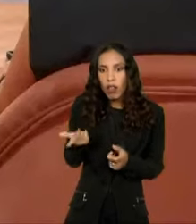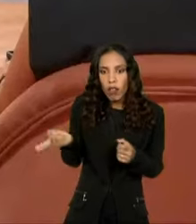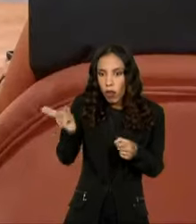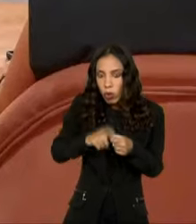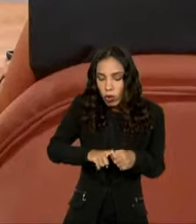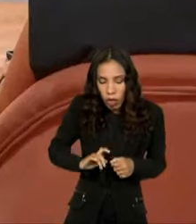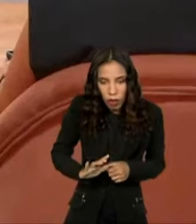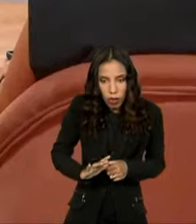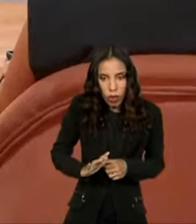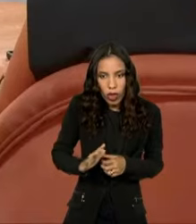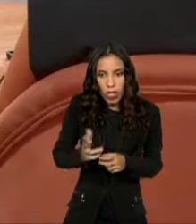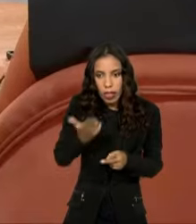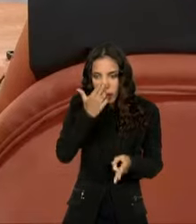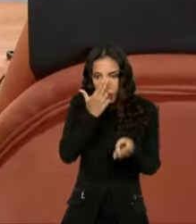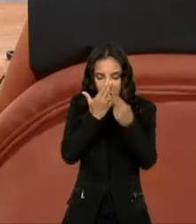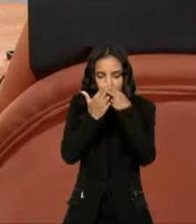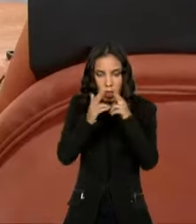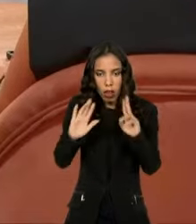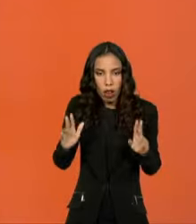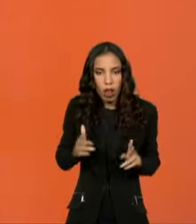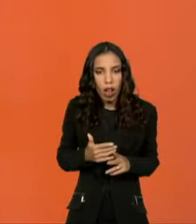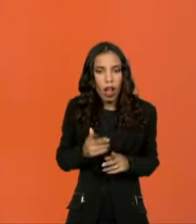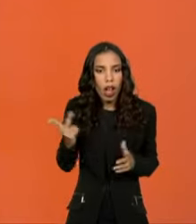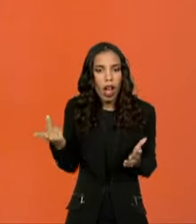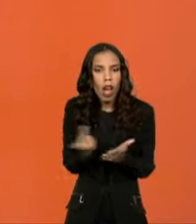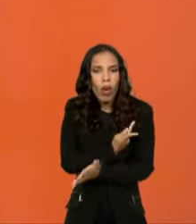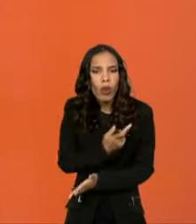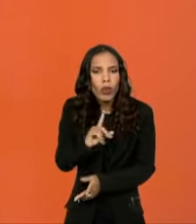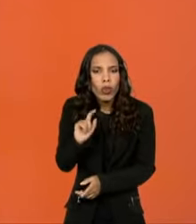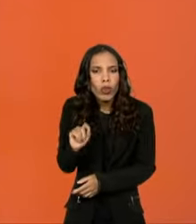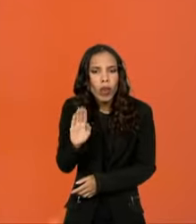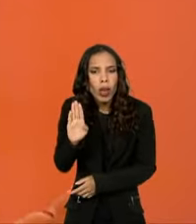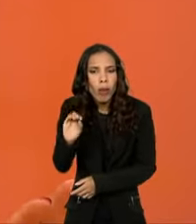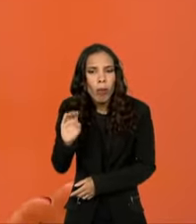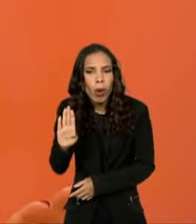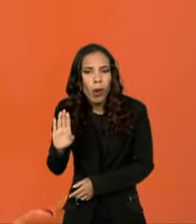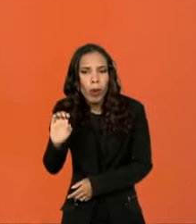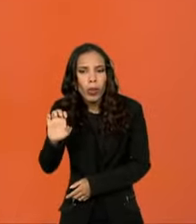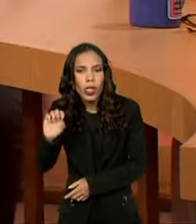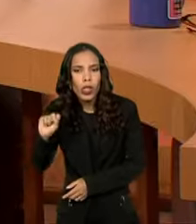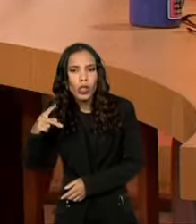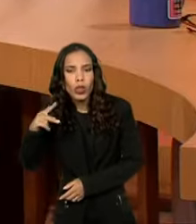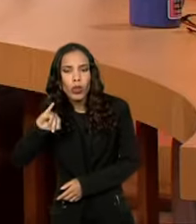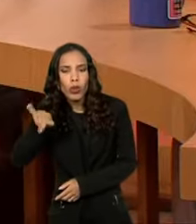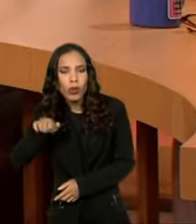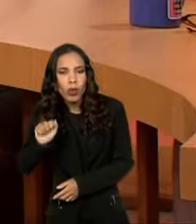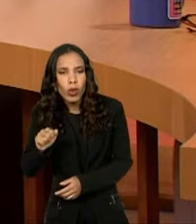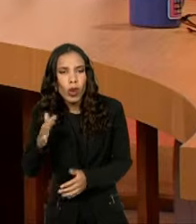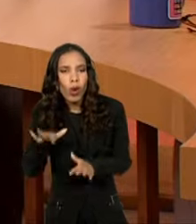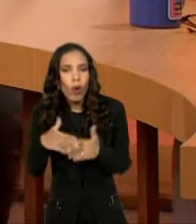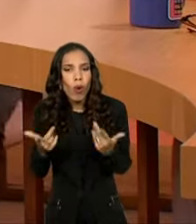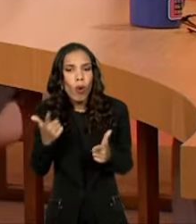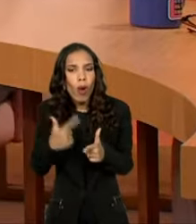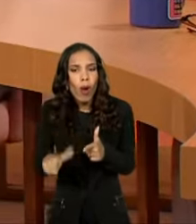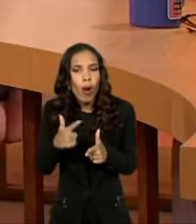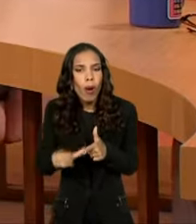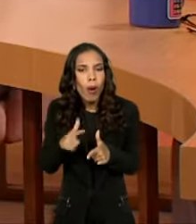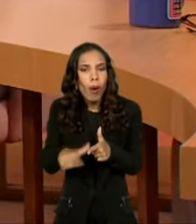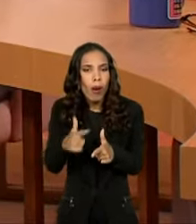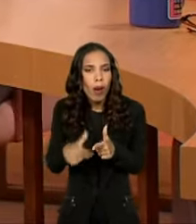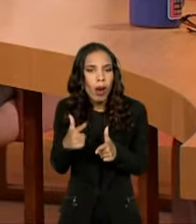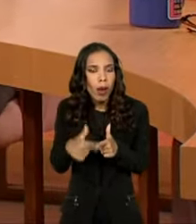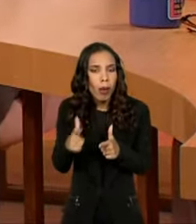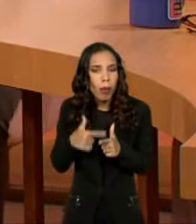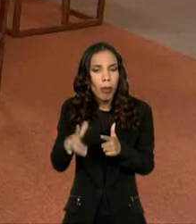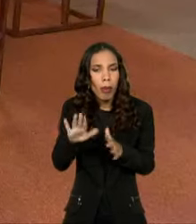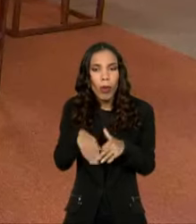tive esse retorno também. Por que você... Qual é o problema seu com Bob Esponja, menina? Não faz isso. Qual é o problema? Eu não tenho, eu adoro. Você não